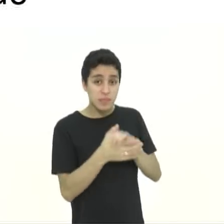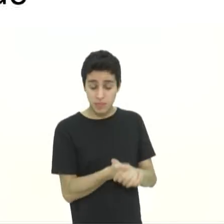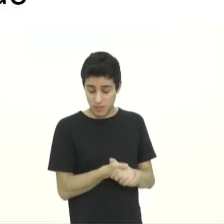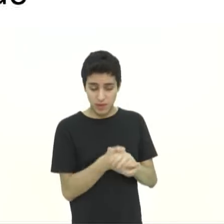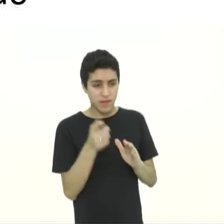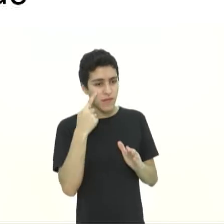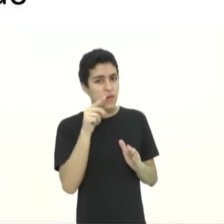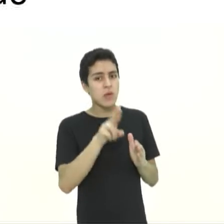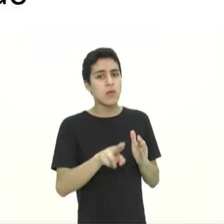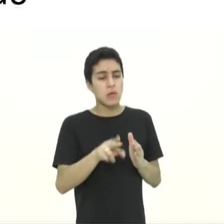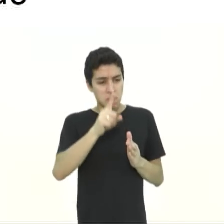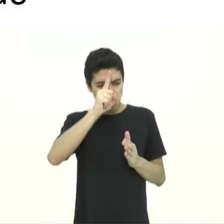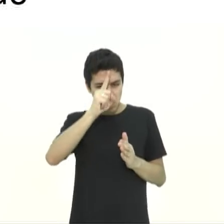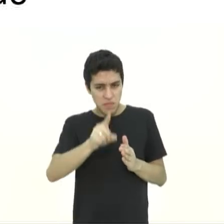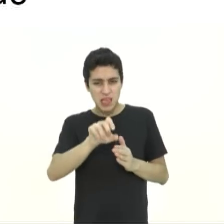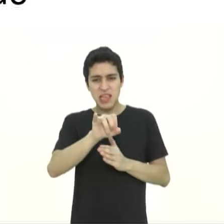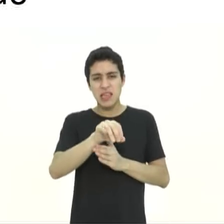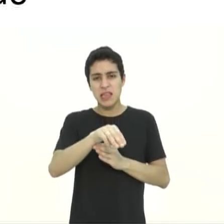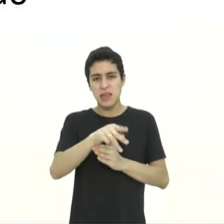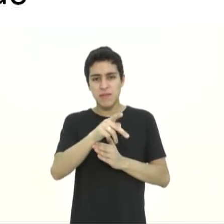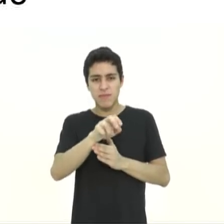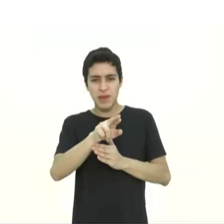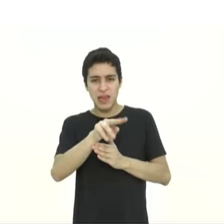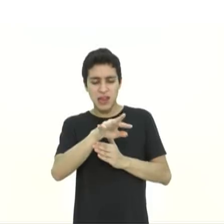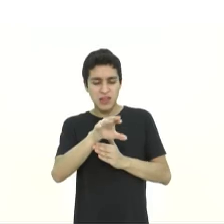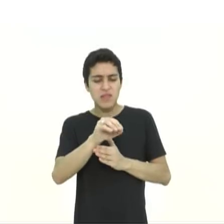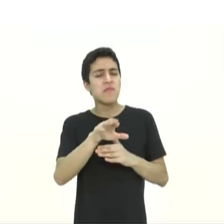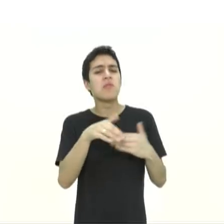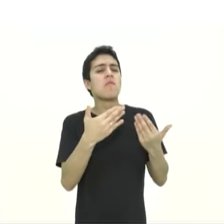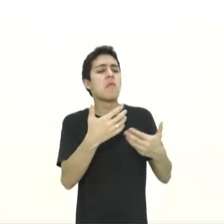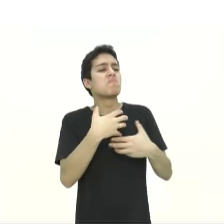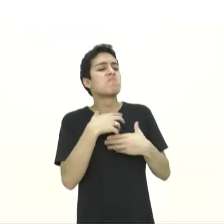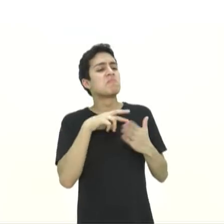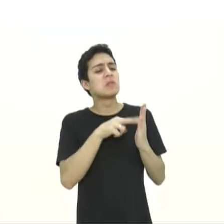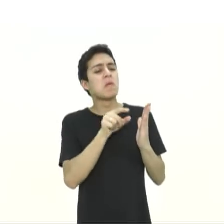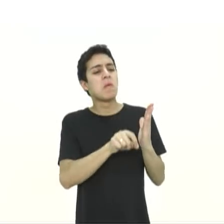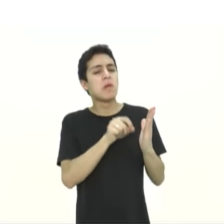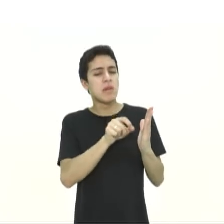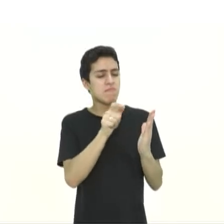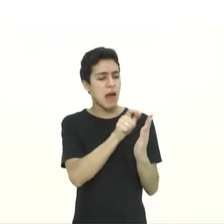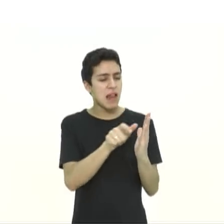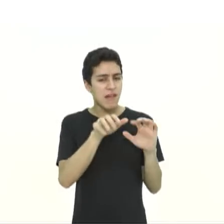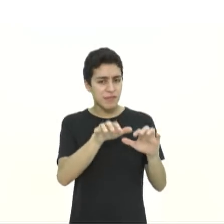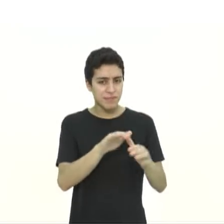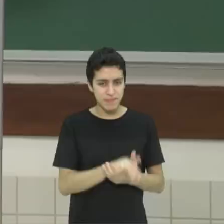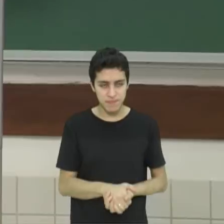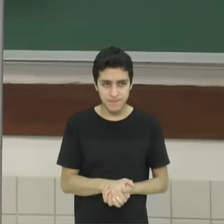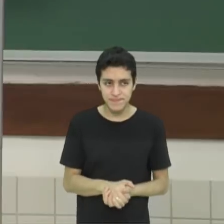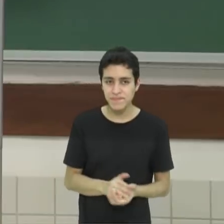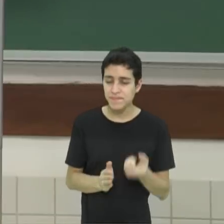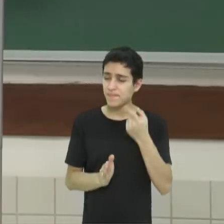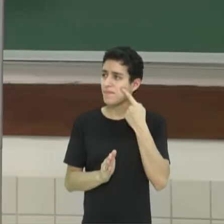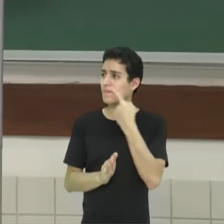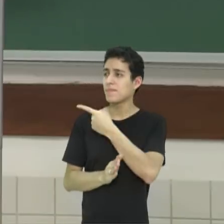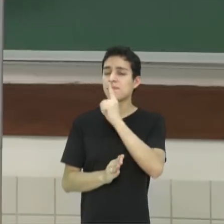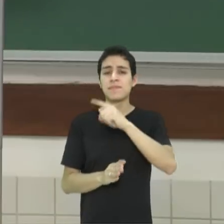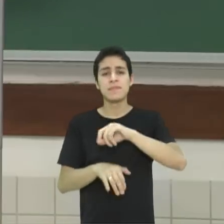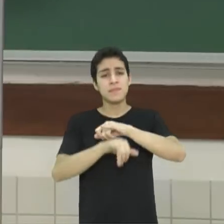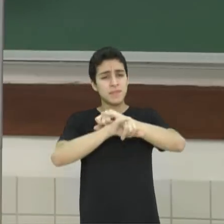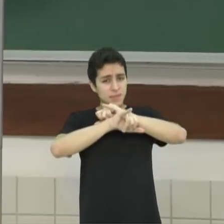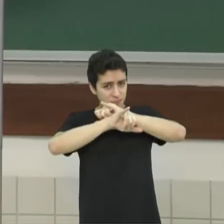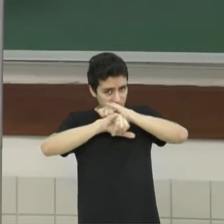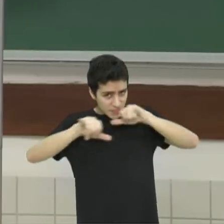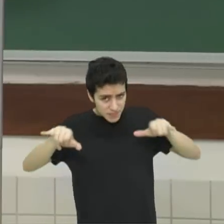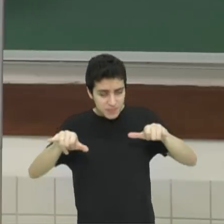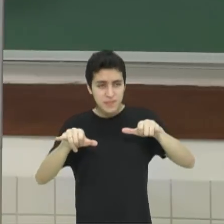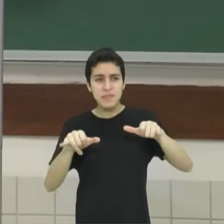do imperativo e o sentido advindo desse uso. Aqui eu trago para vocês uma propaganda de